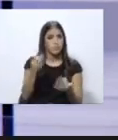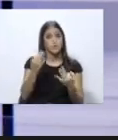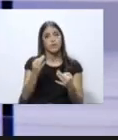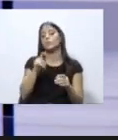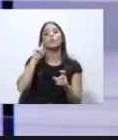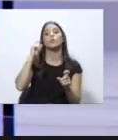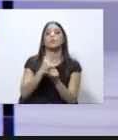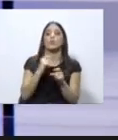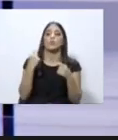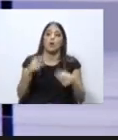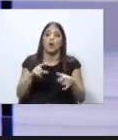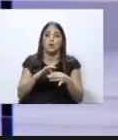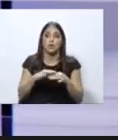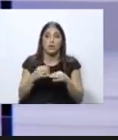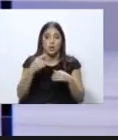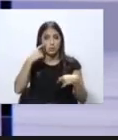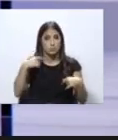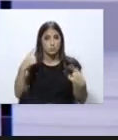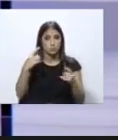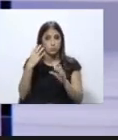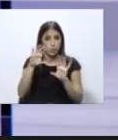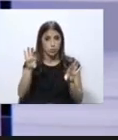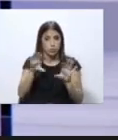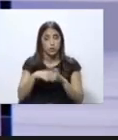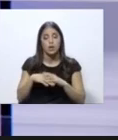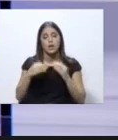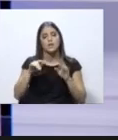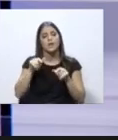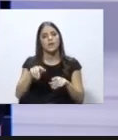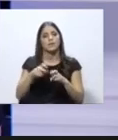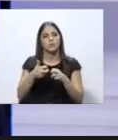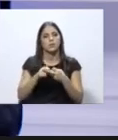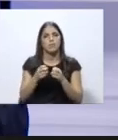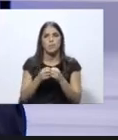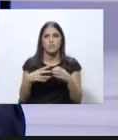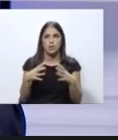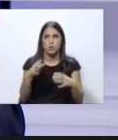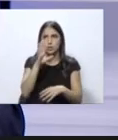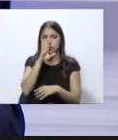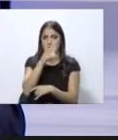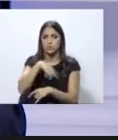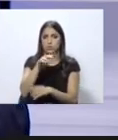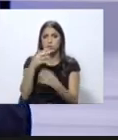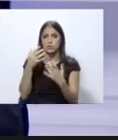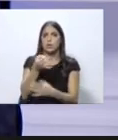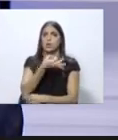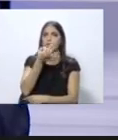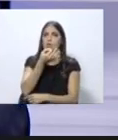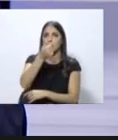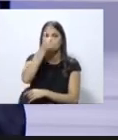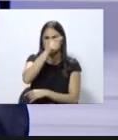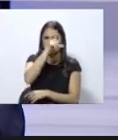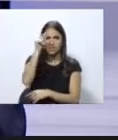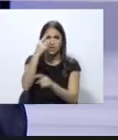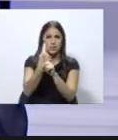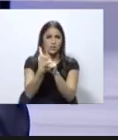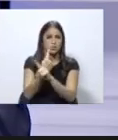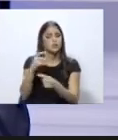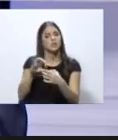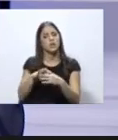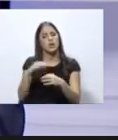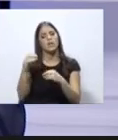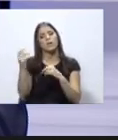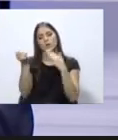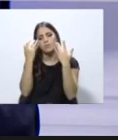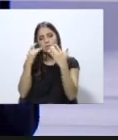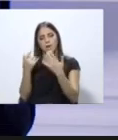editorial sobre uma redação. Mas aqui há um problema muito maior. É que quando entramos aqui nas zonas cinzentas das relações entre a informação e